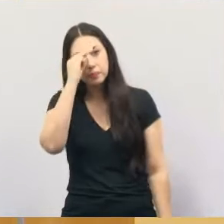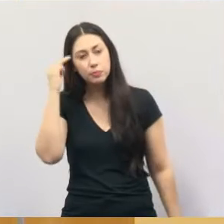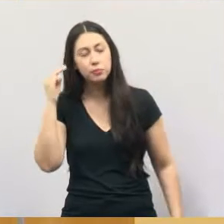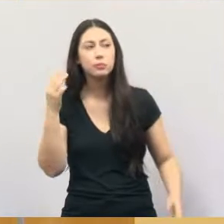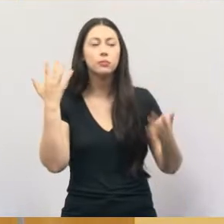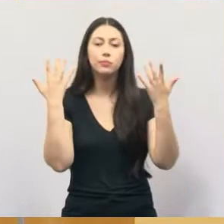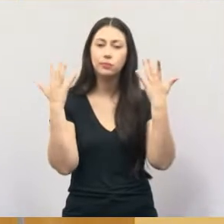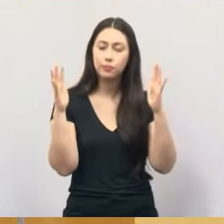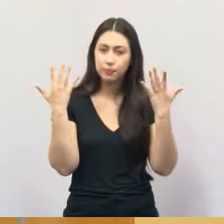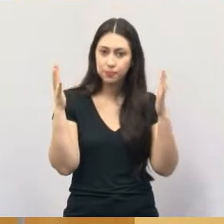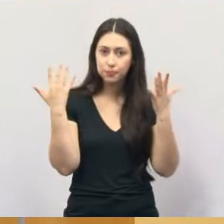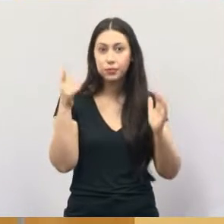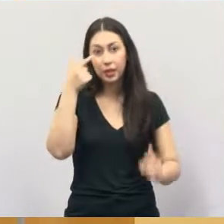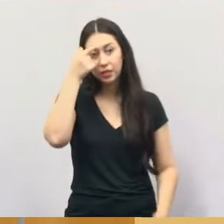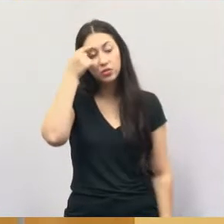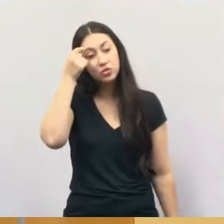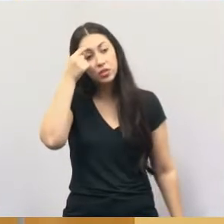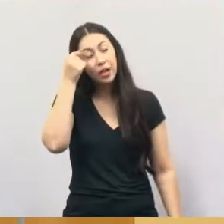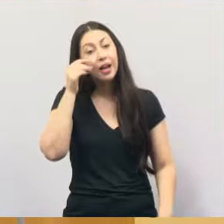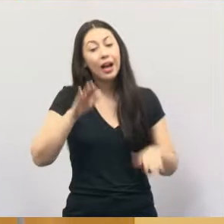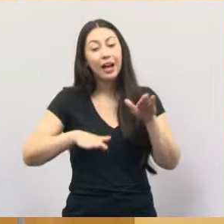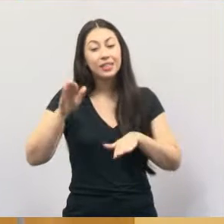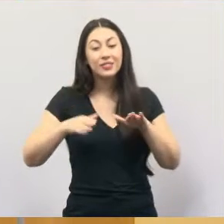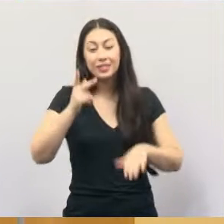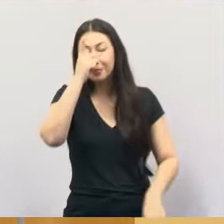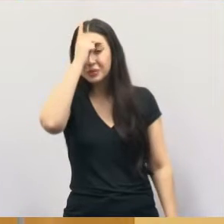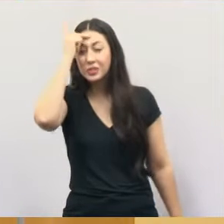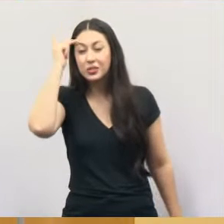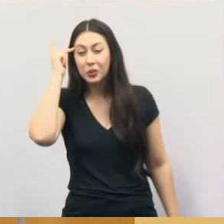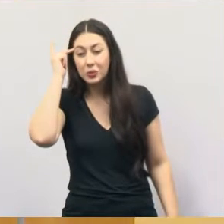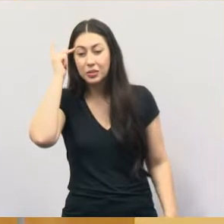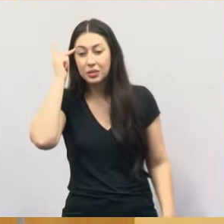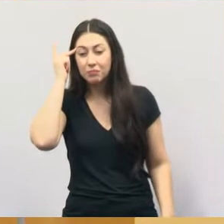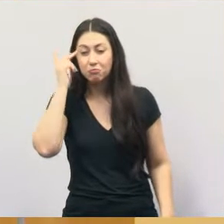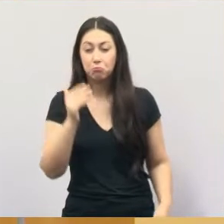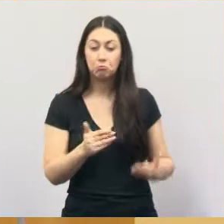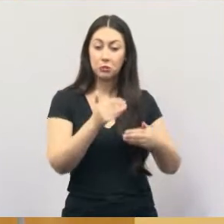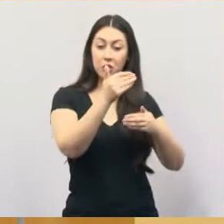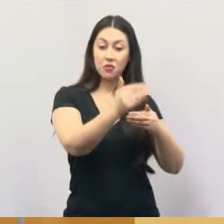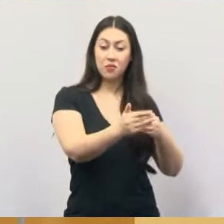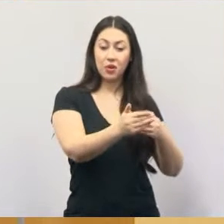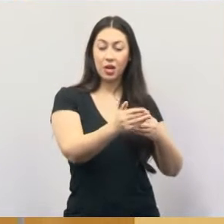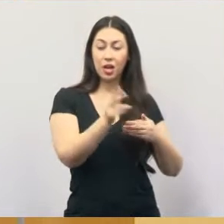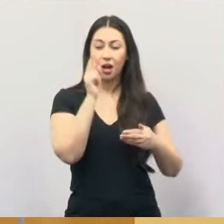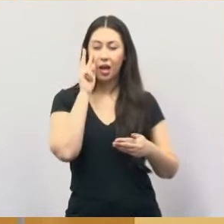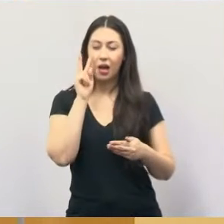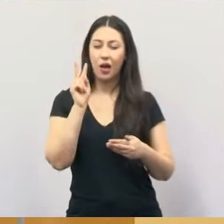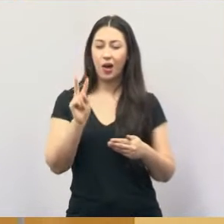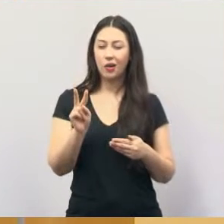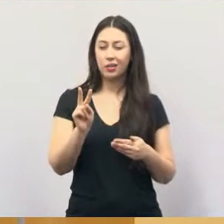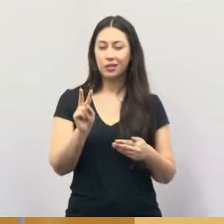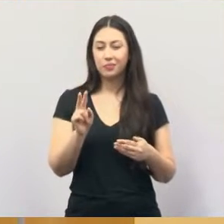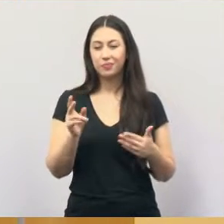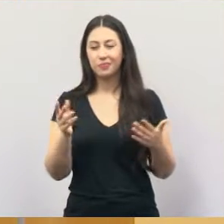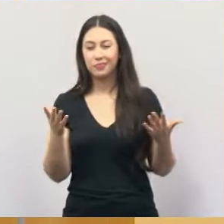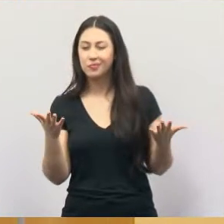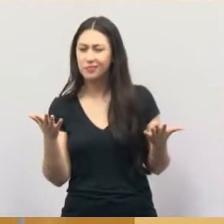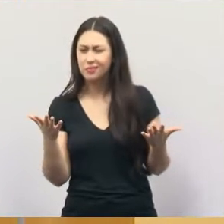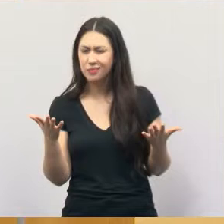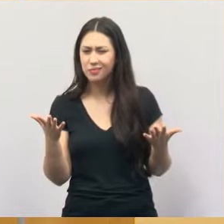parabéns, Edgar. Às vezes as pessoas de fora enxergam, às vezes,